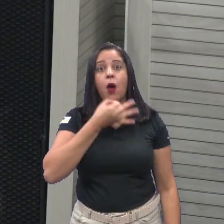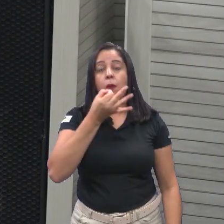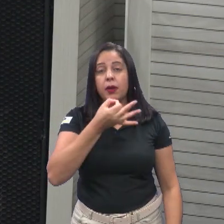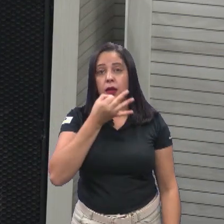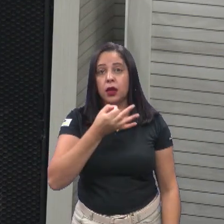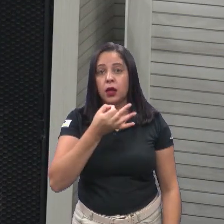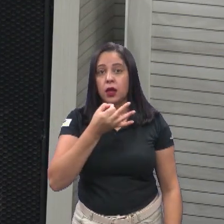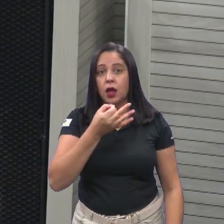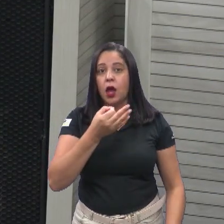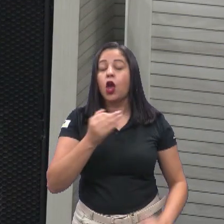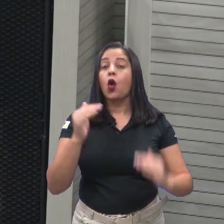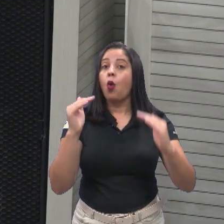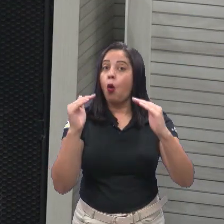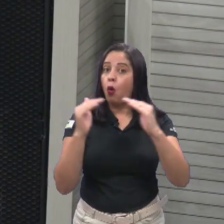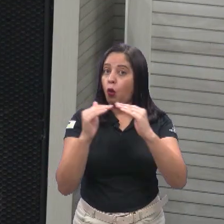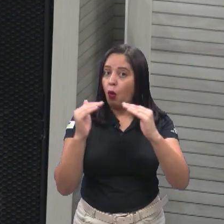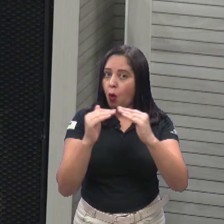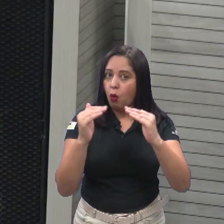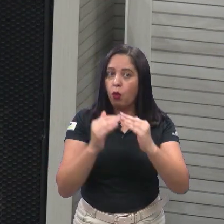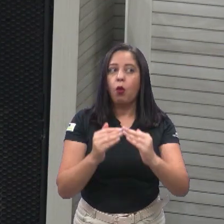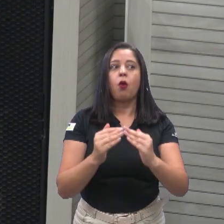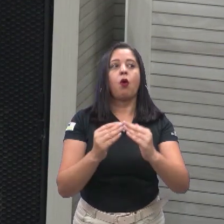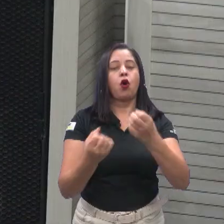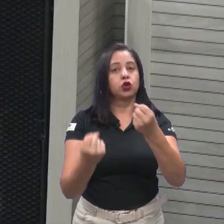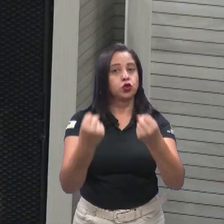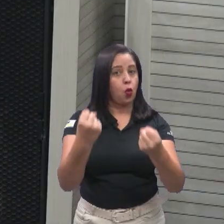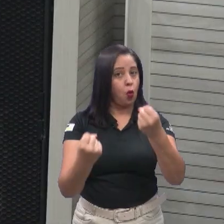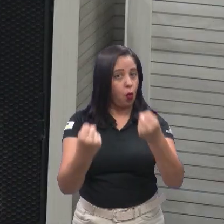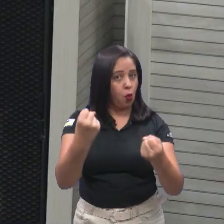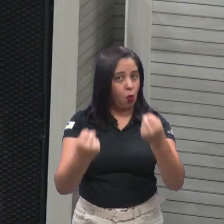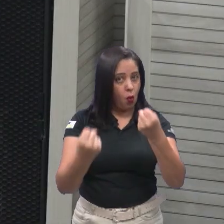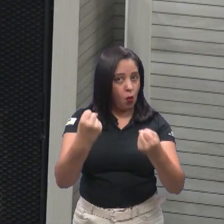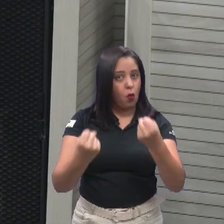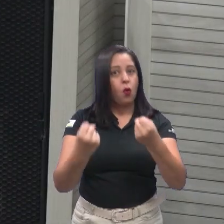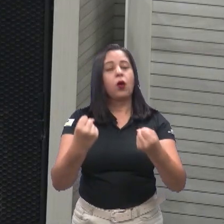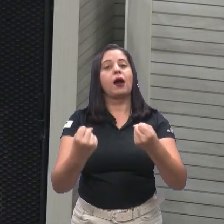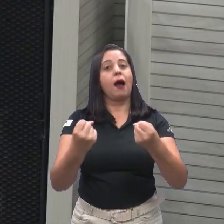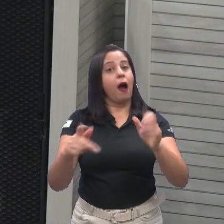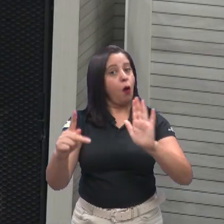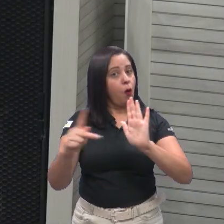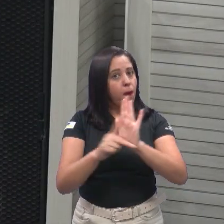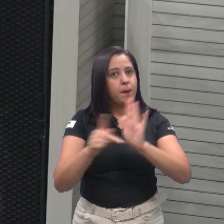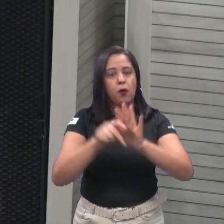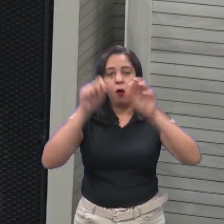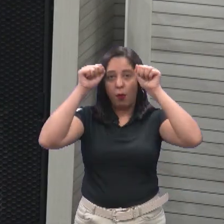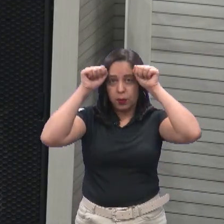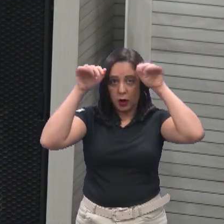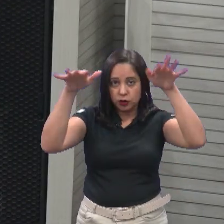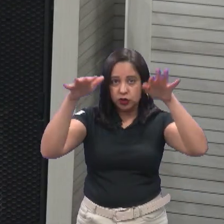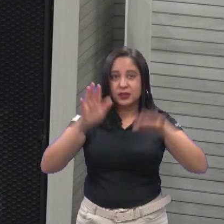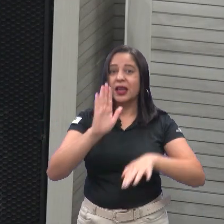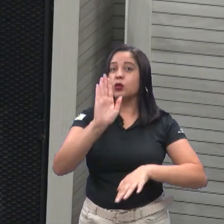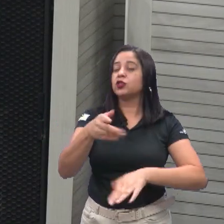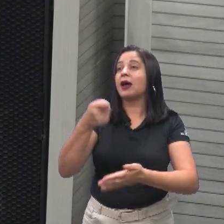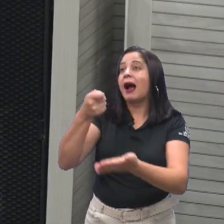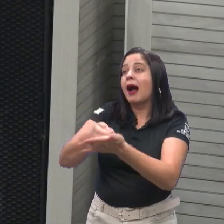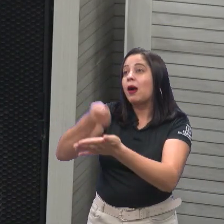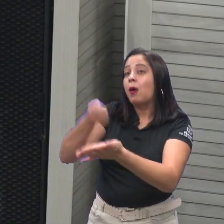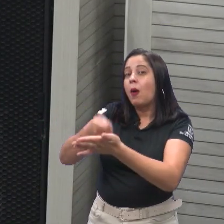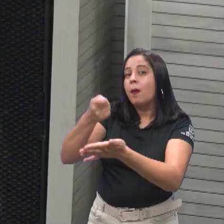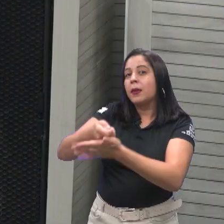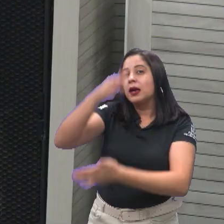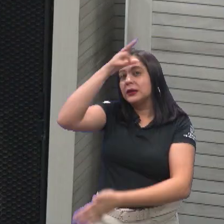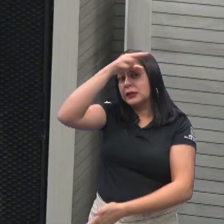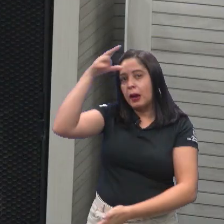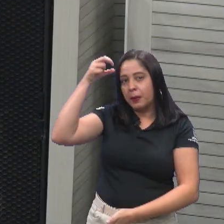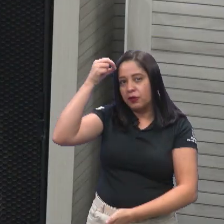que mantenha o carro para os PCDs autistas. Estamos cobrando do prefeito. Hoje, na reunião de